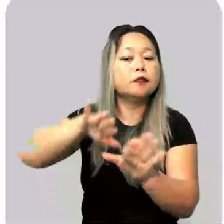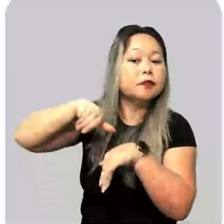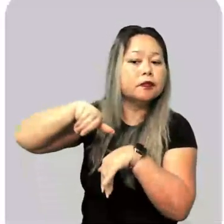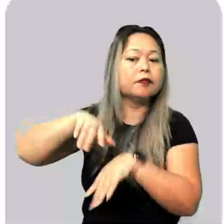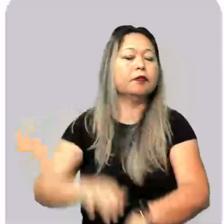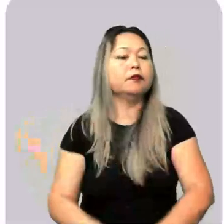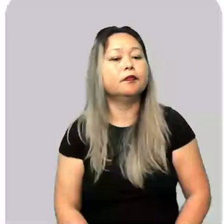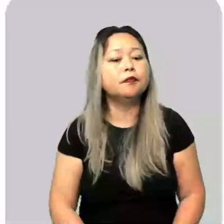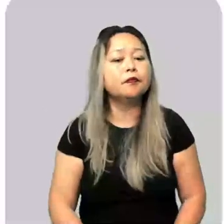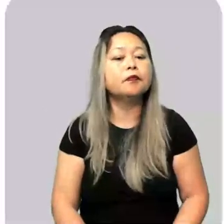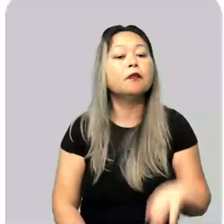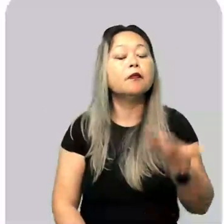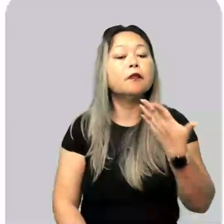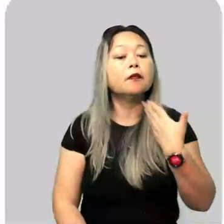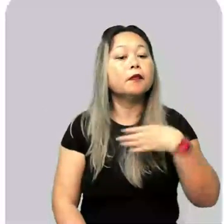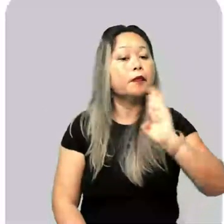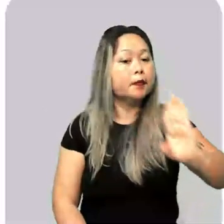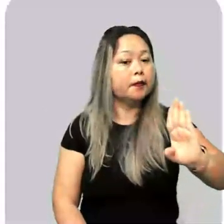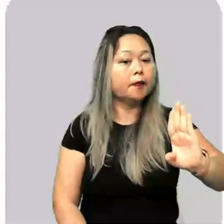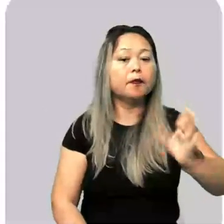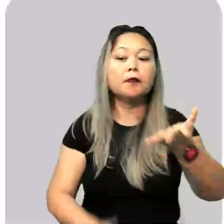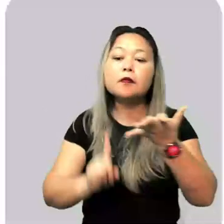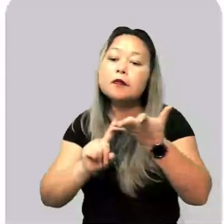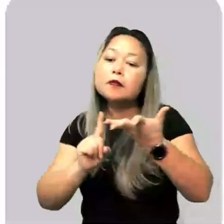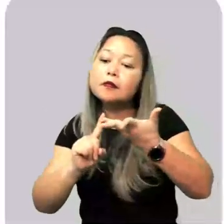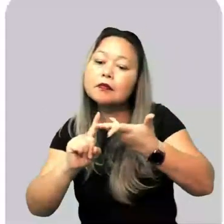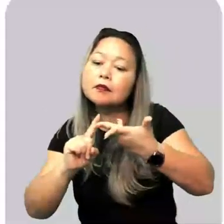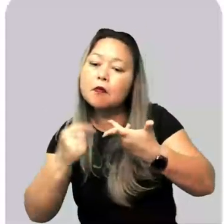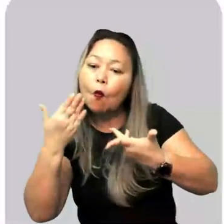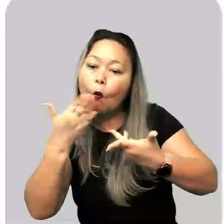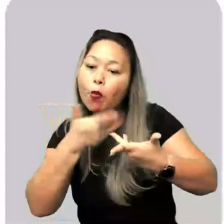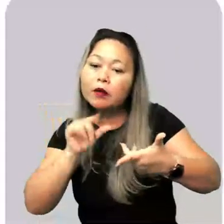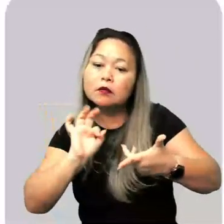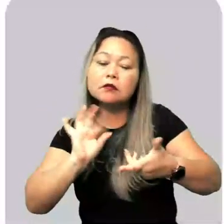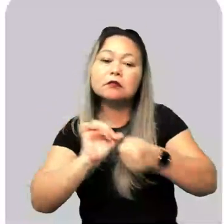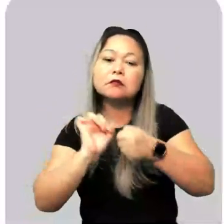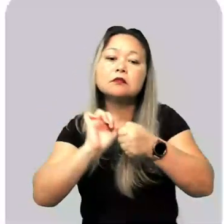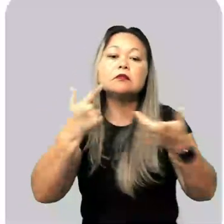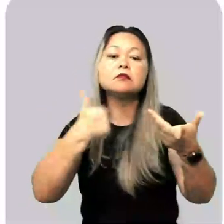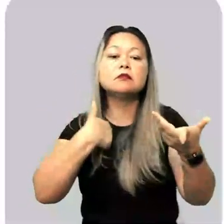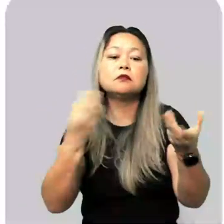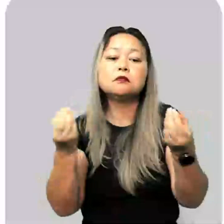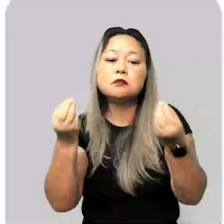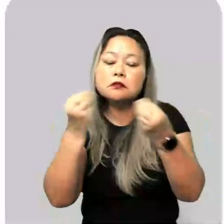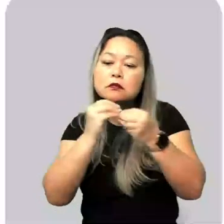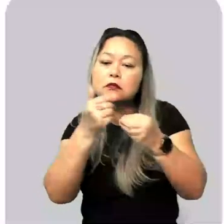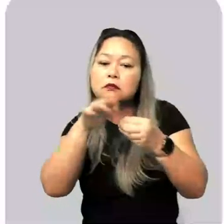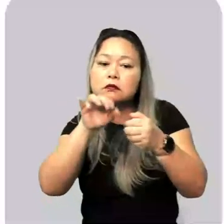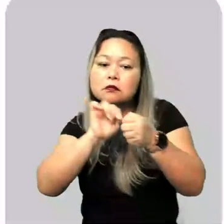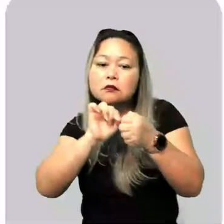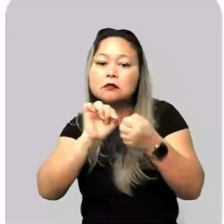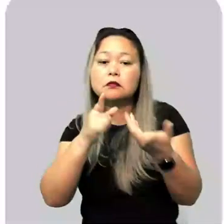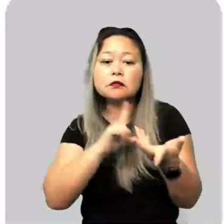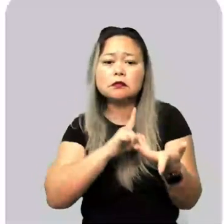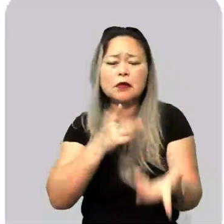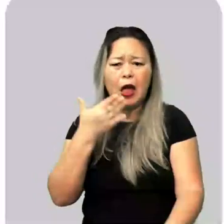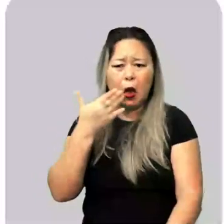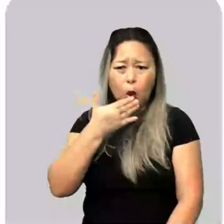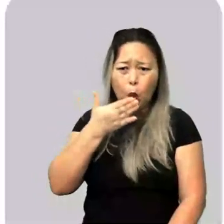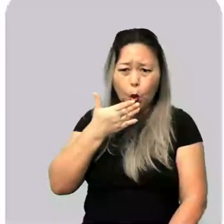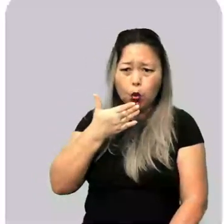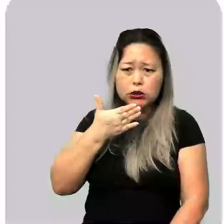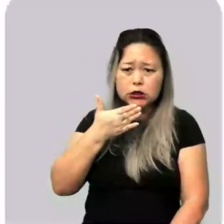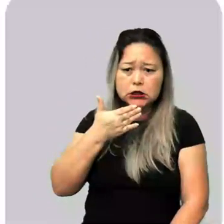descartou. B, os polissacarídeos compõem um grupo de glicídios cujas moléculas têm sabor